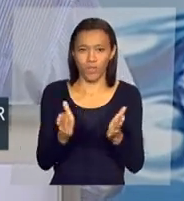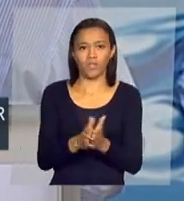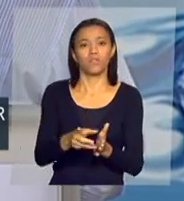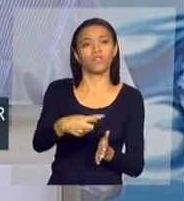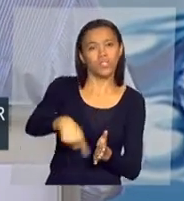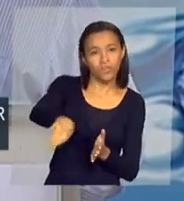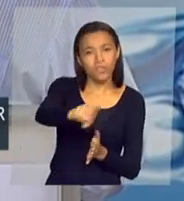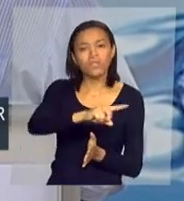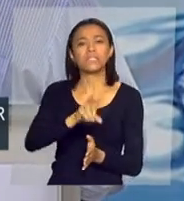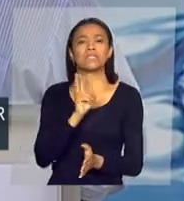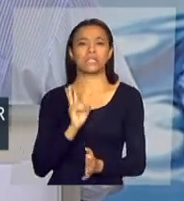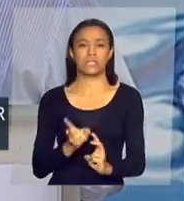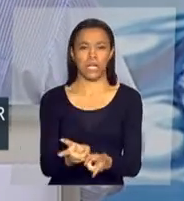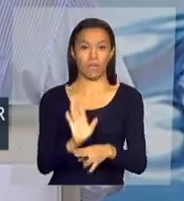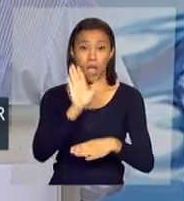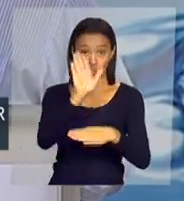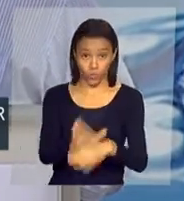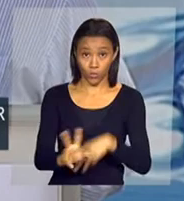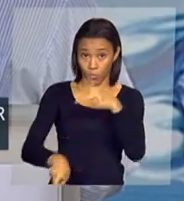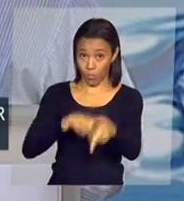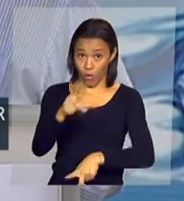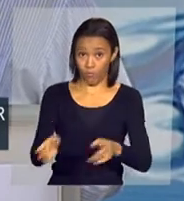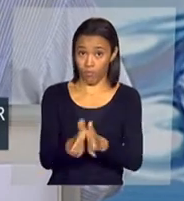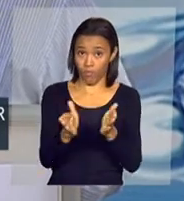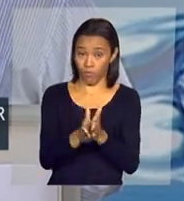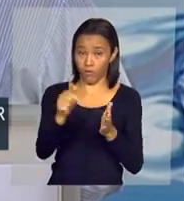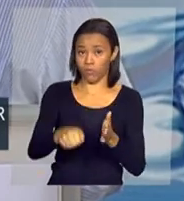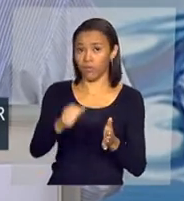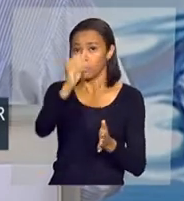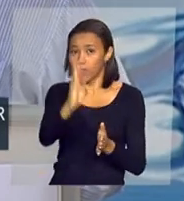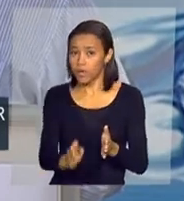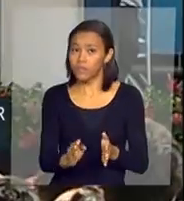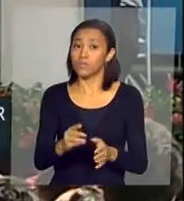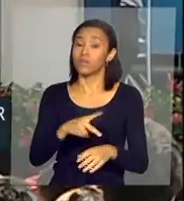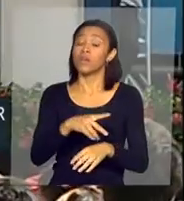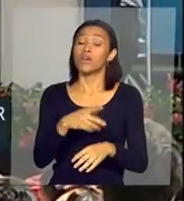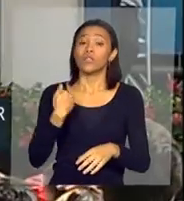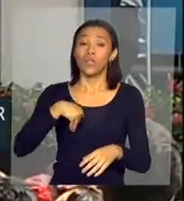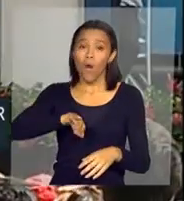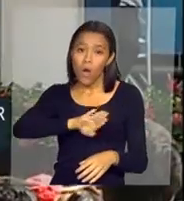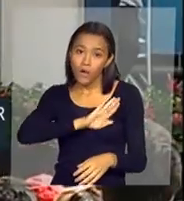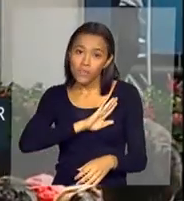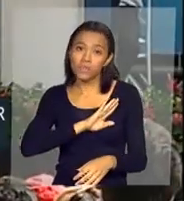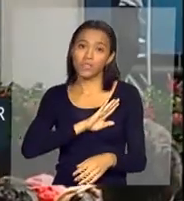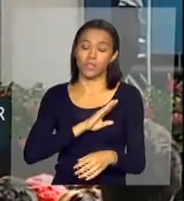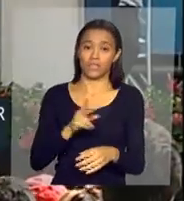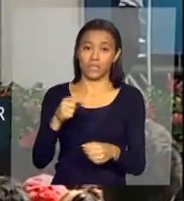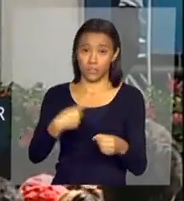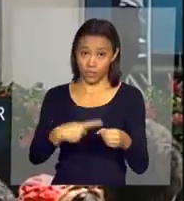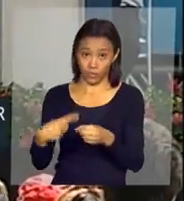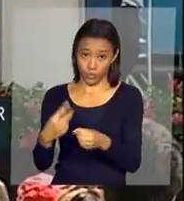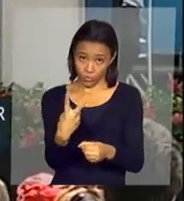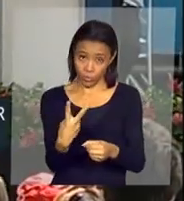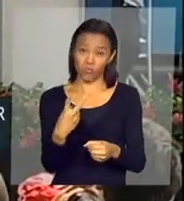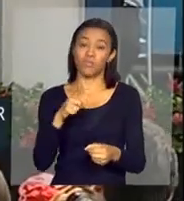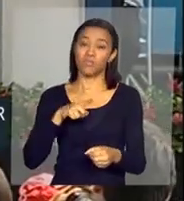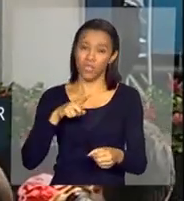senhora tanto ajuda no Brasil. Nós, municípios 06 e 08, estamos também na linha da